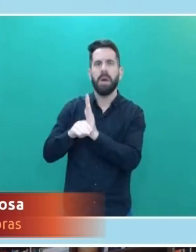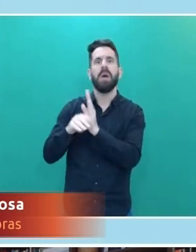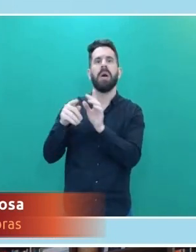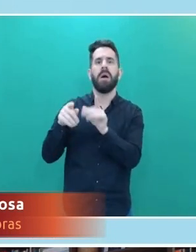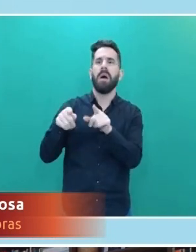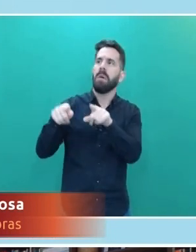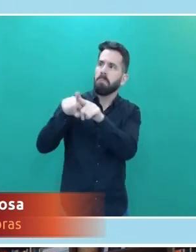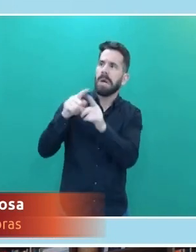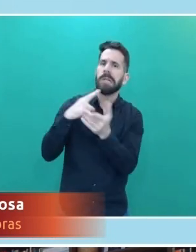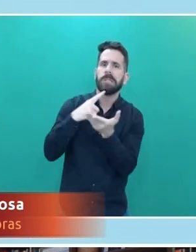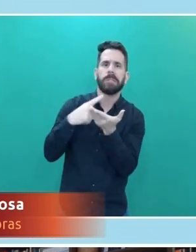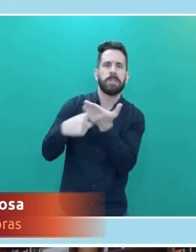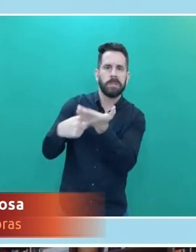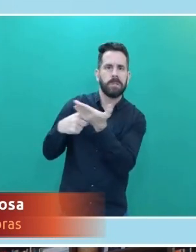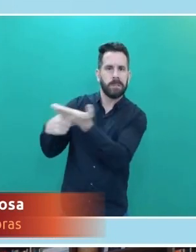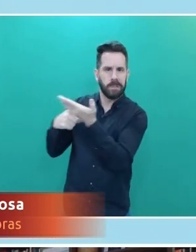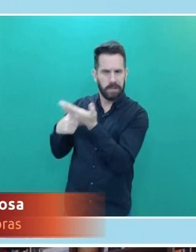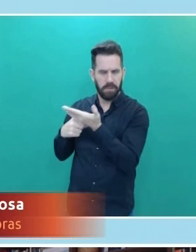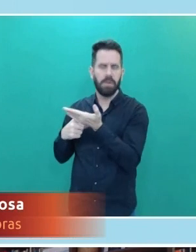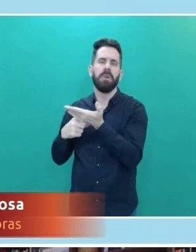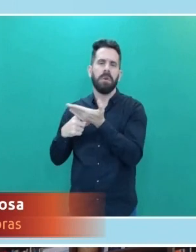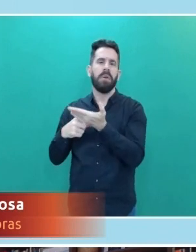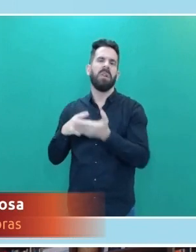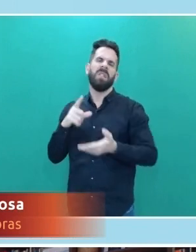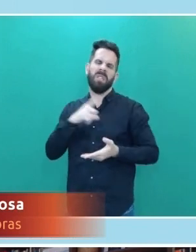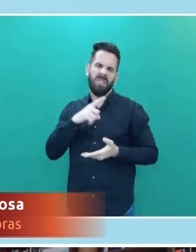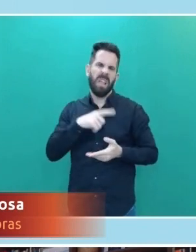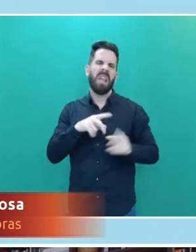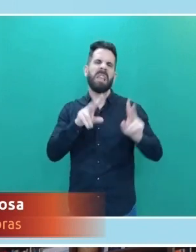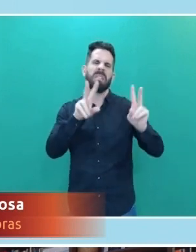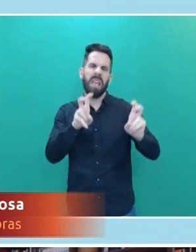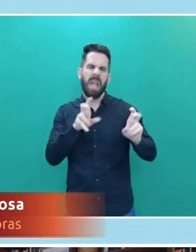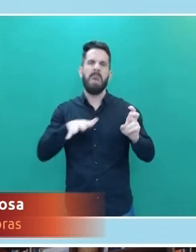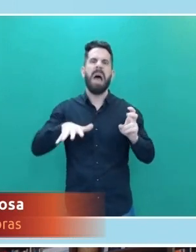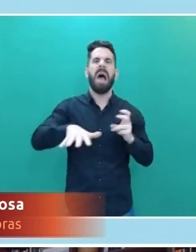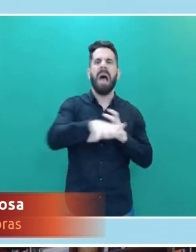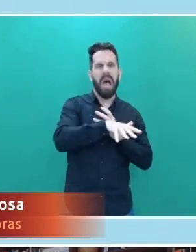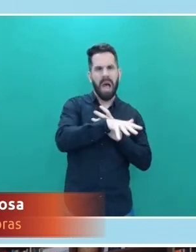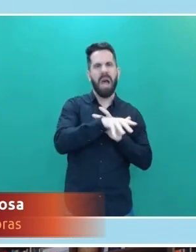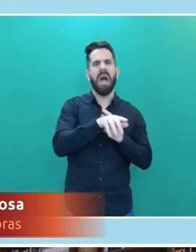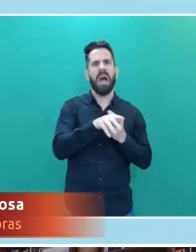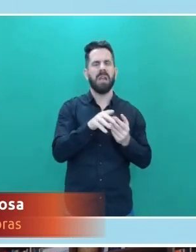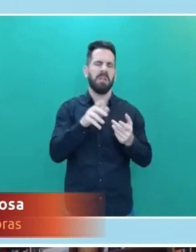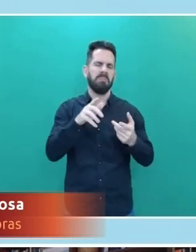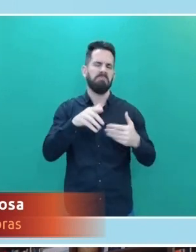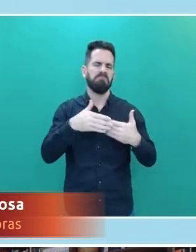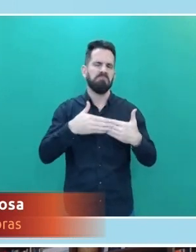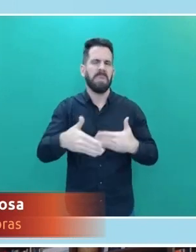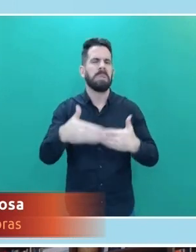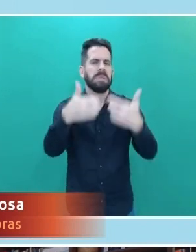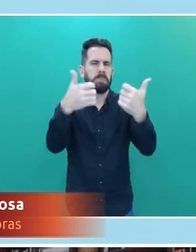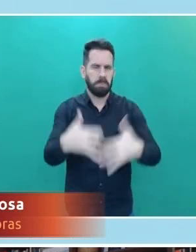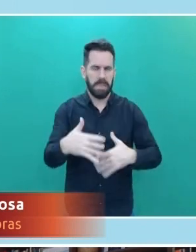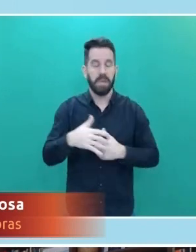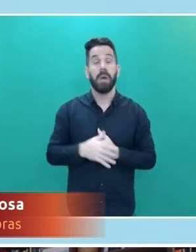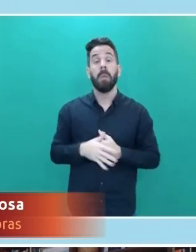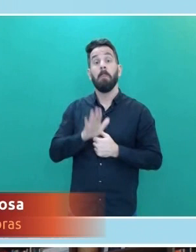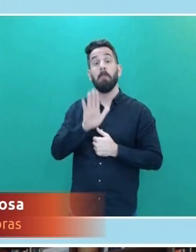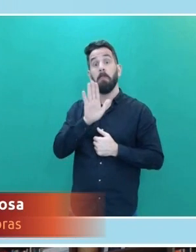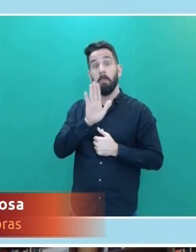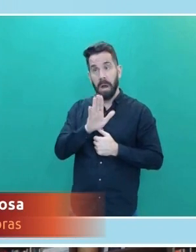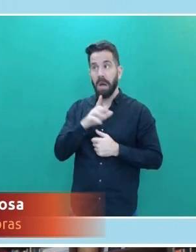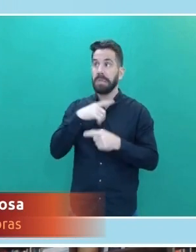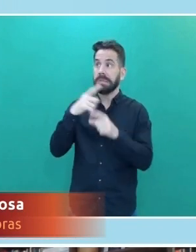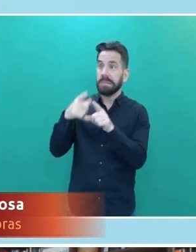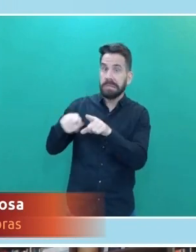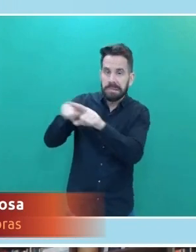alguns eixos, com algumas áreas que a gente vai poder falar depois, mas fortemente, né, com um apelo